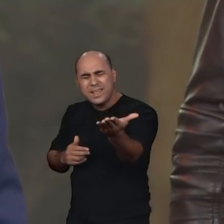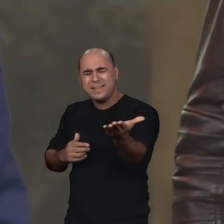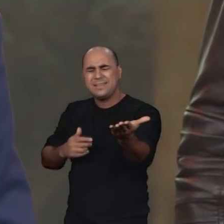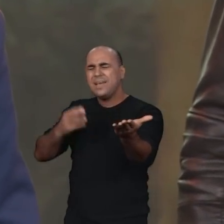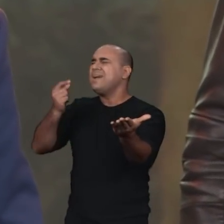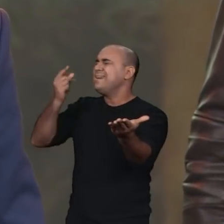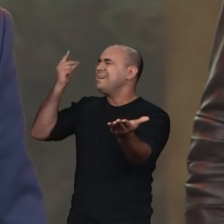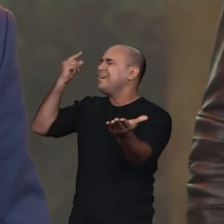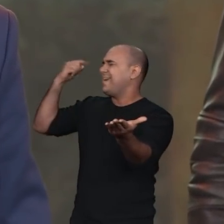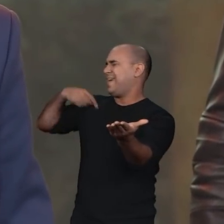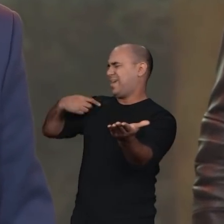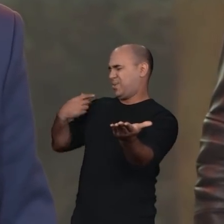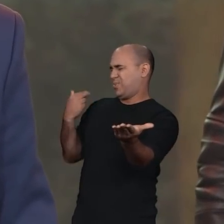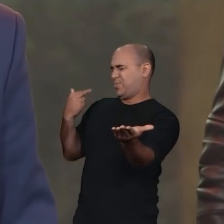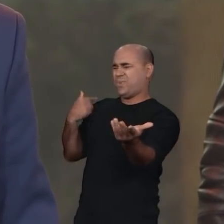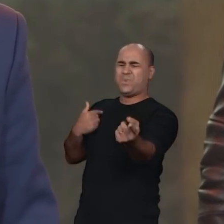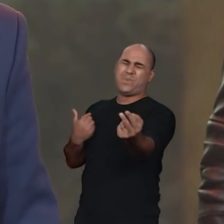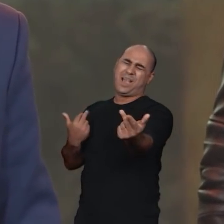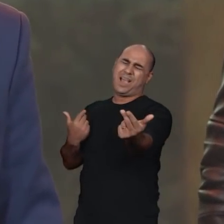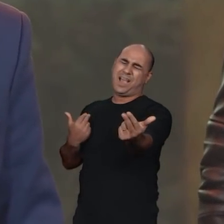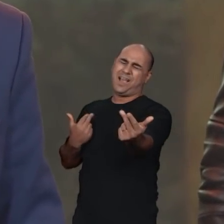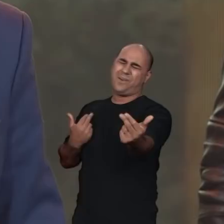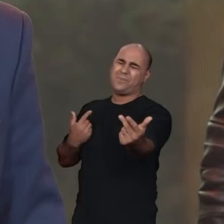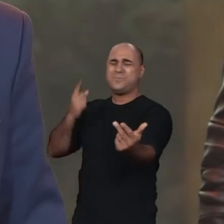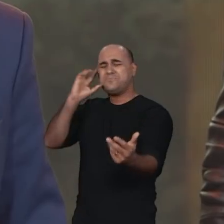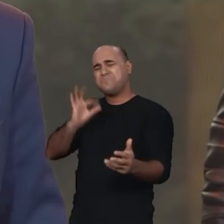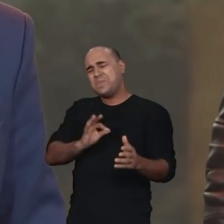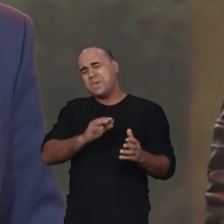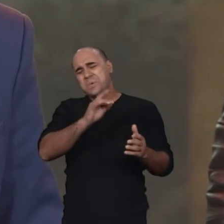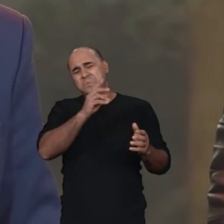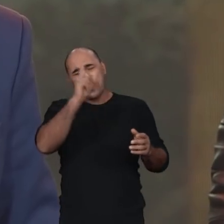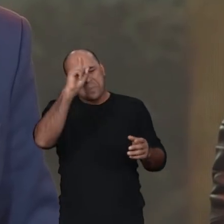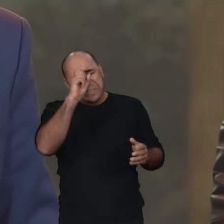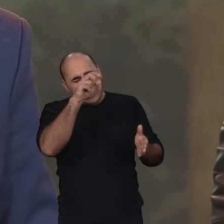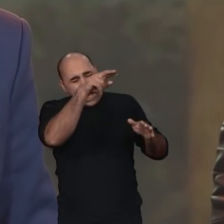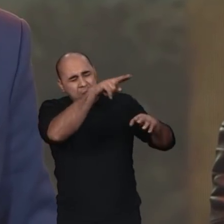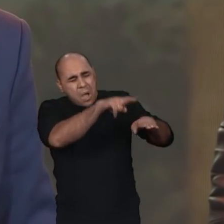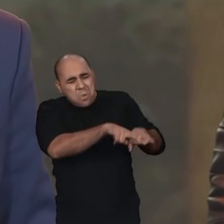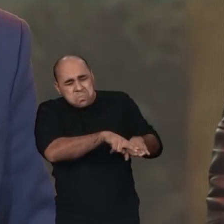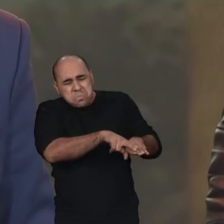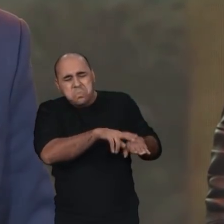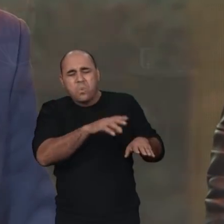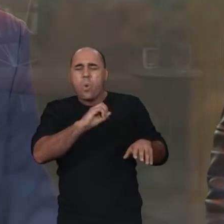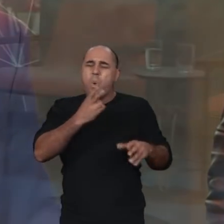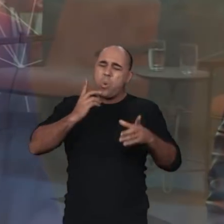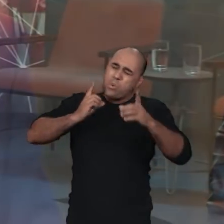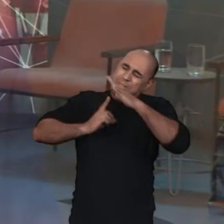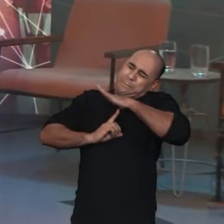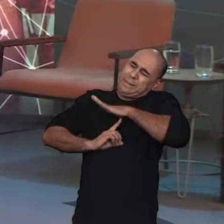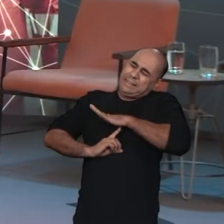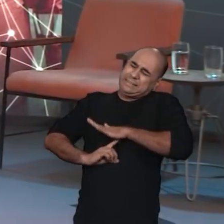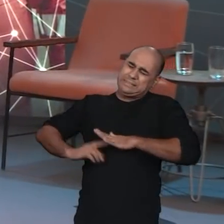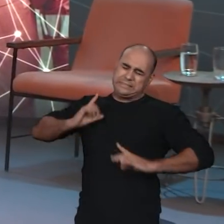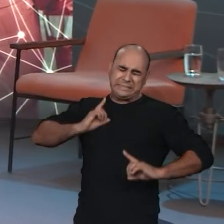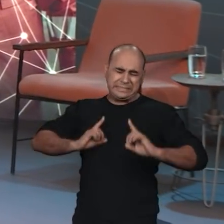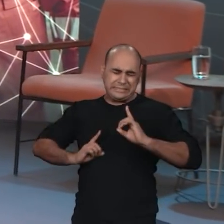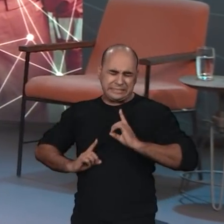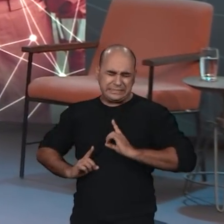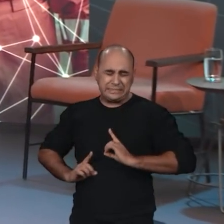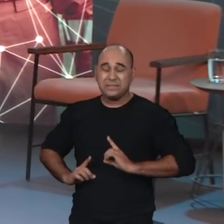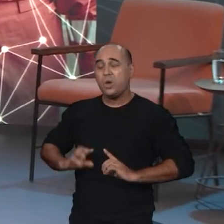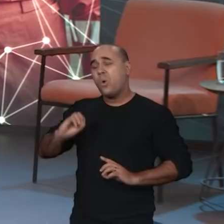vez. Talvez no hospital, talvez com depressão, talvez